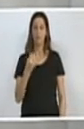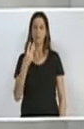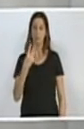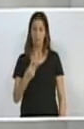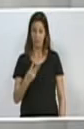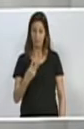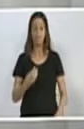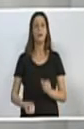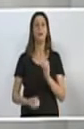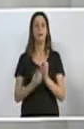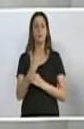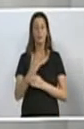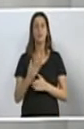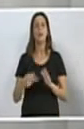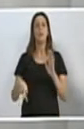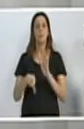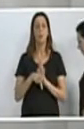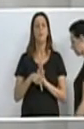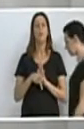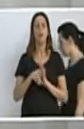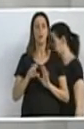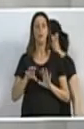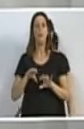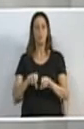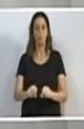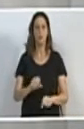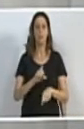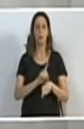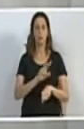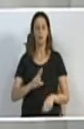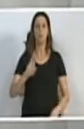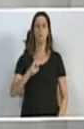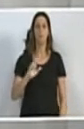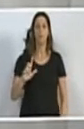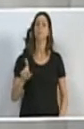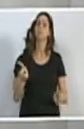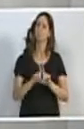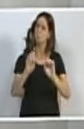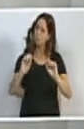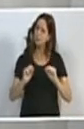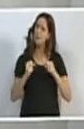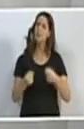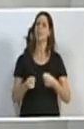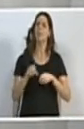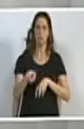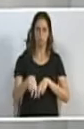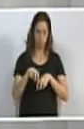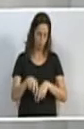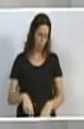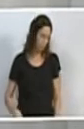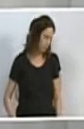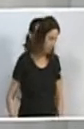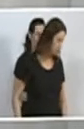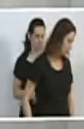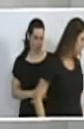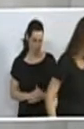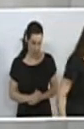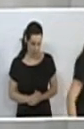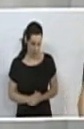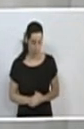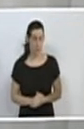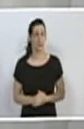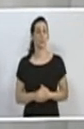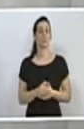da colônia Doutor Blumenau, também para a defesa dos colonos contra o